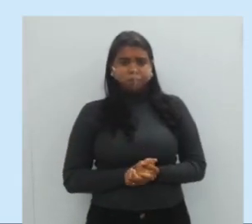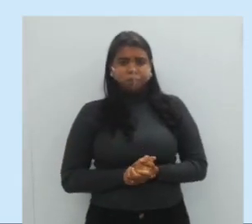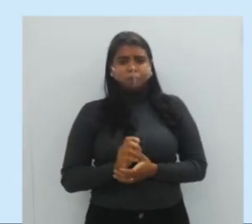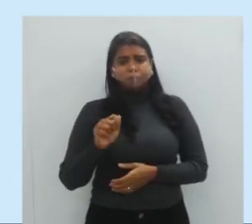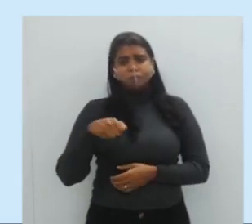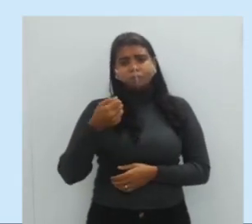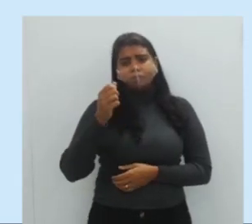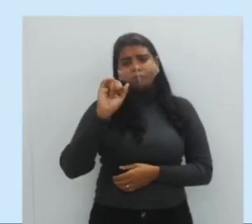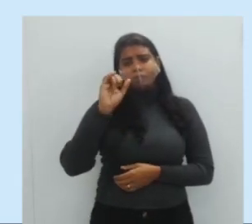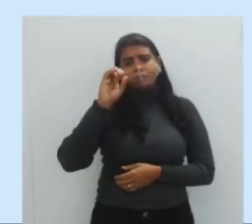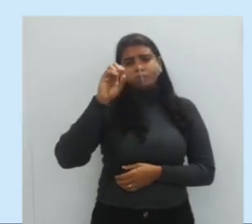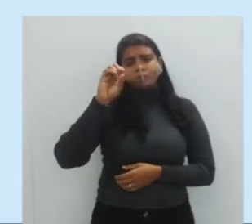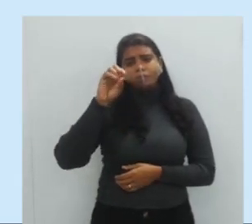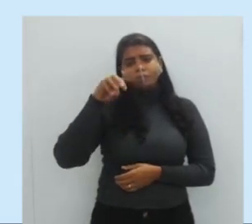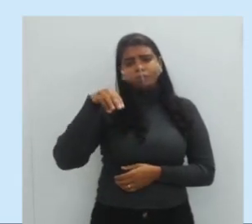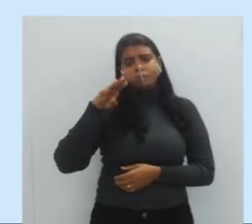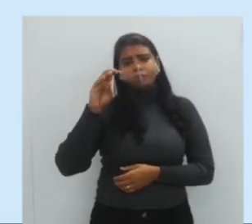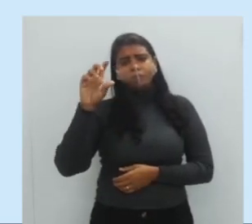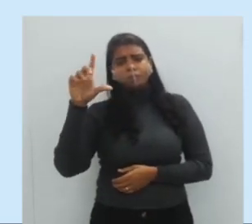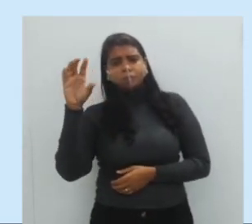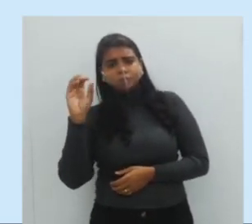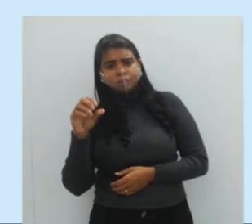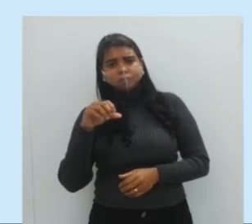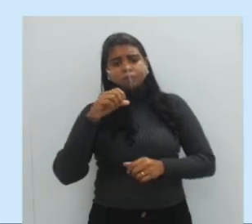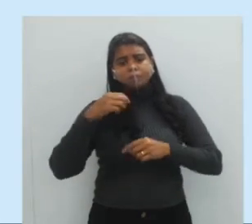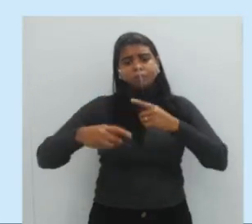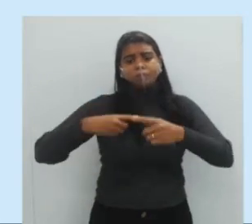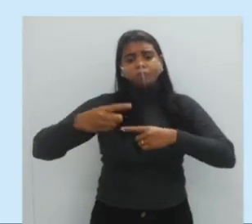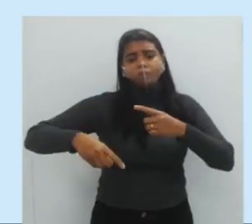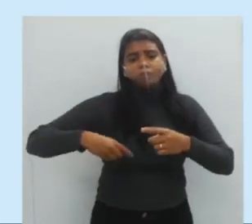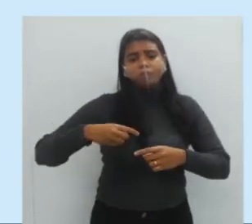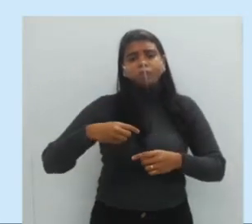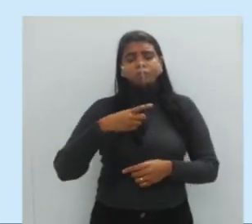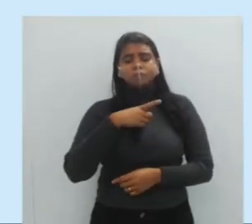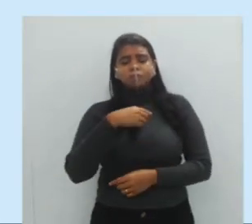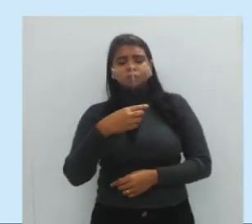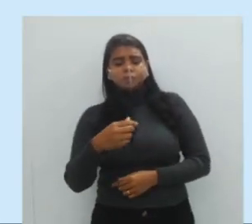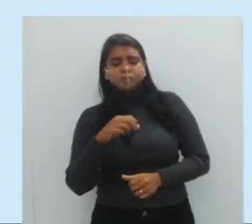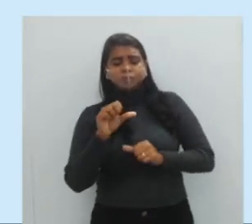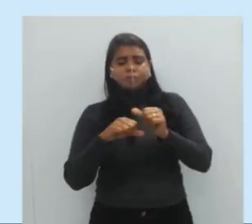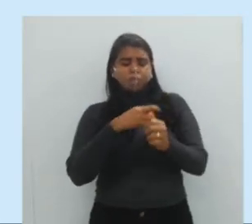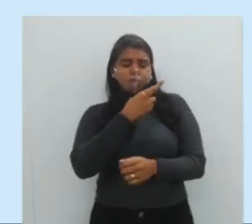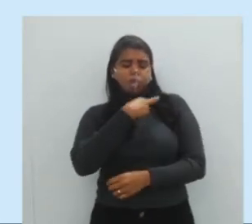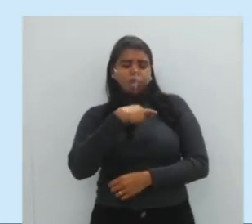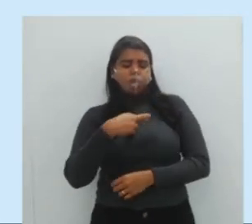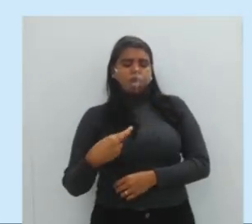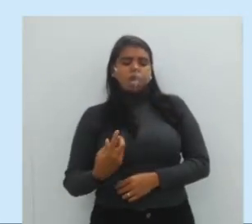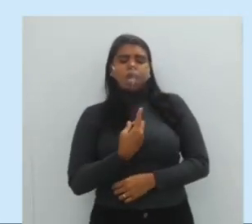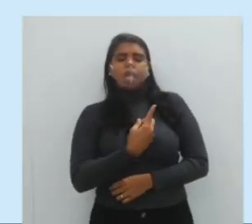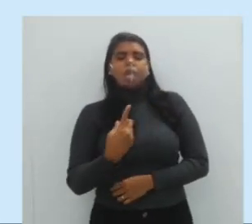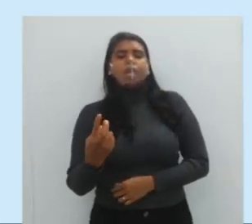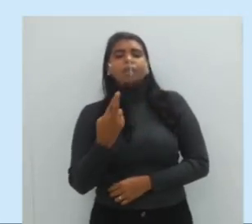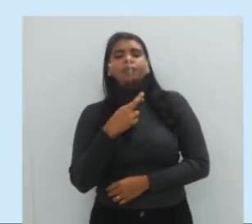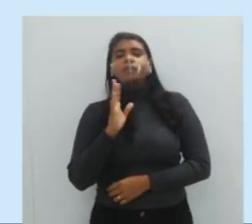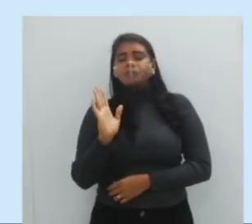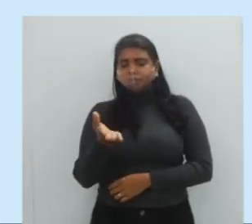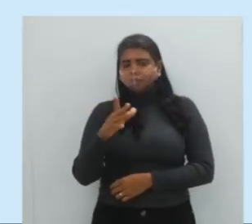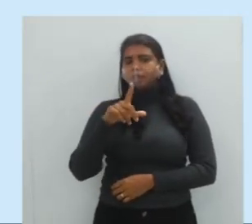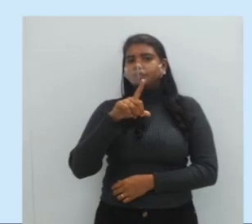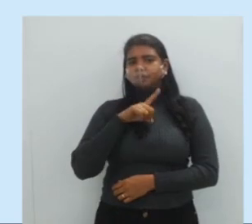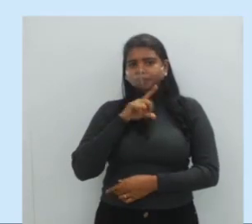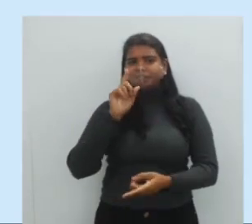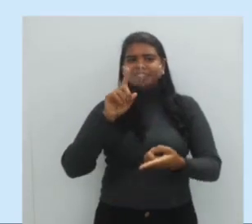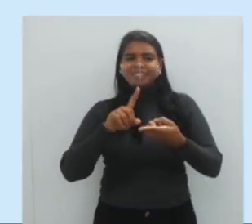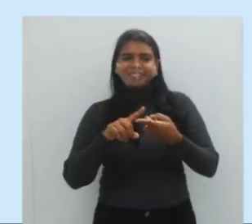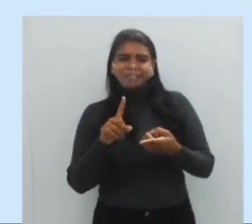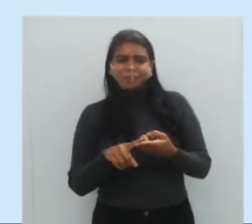do símbolo, da religião, a transcendência, a narrativa religiosa que cada religião